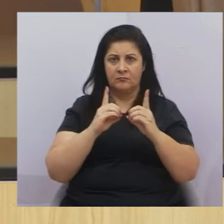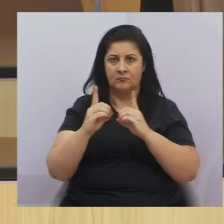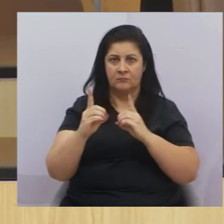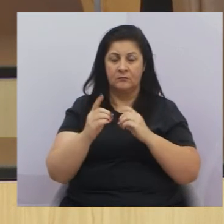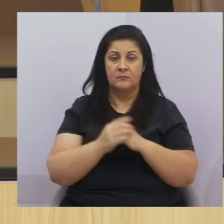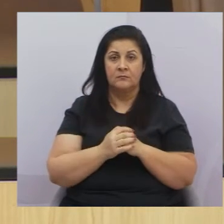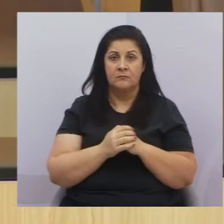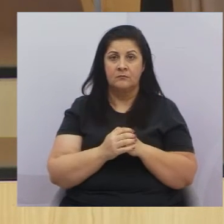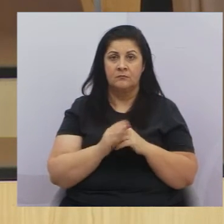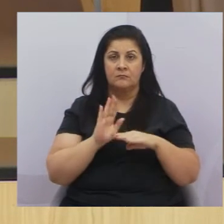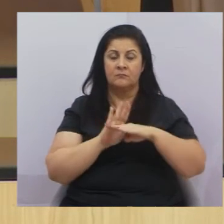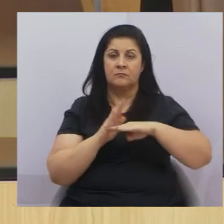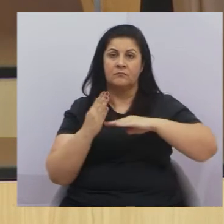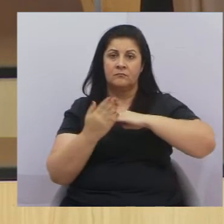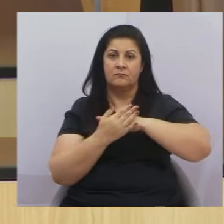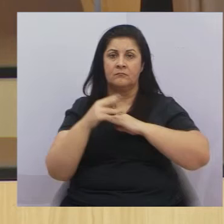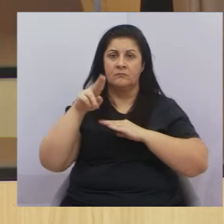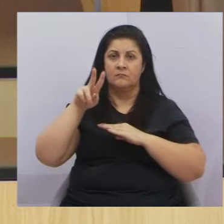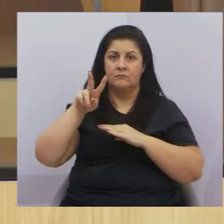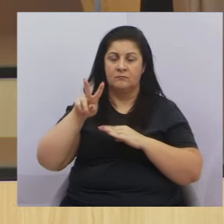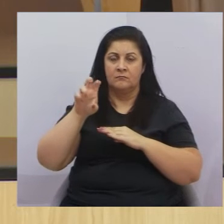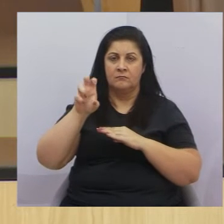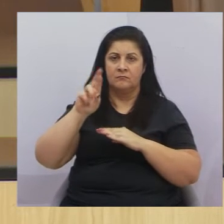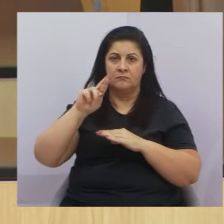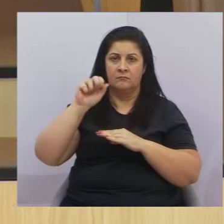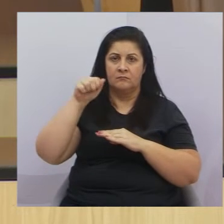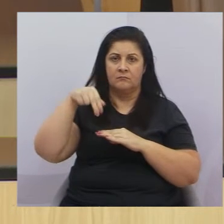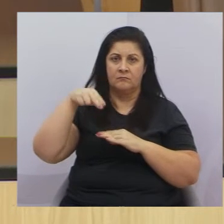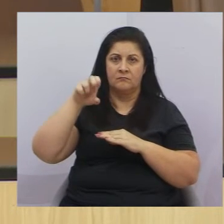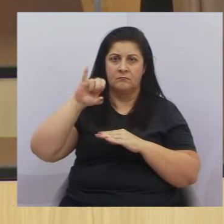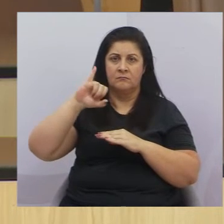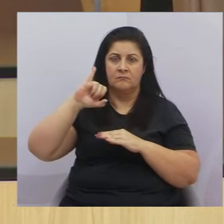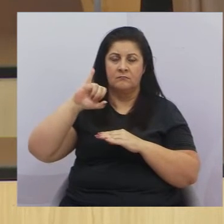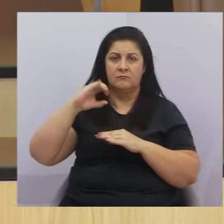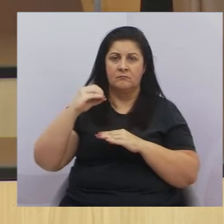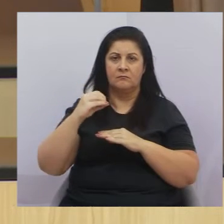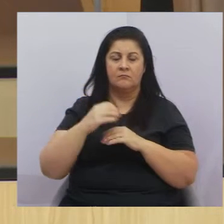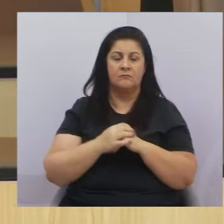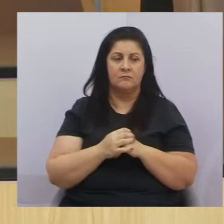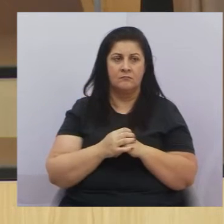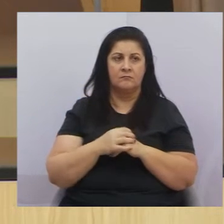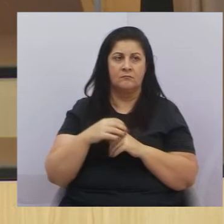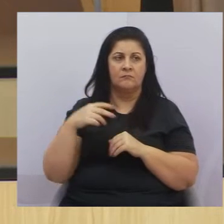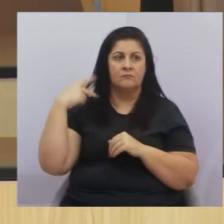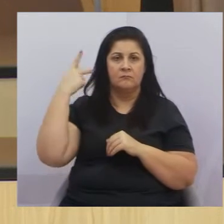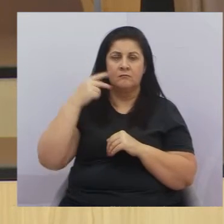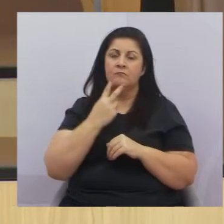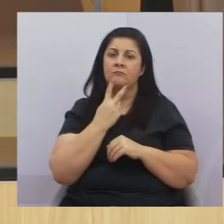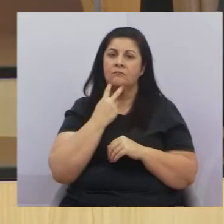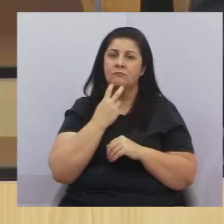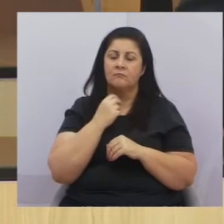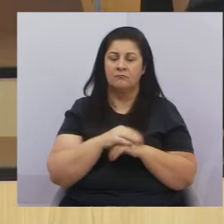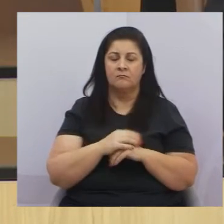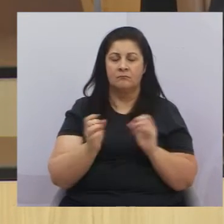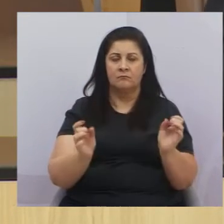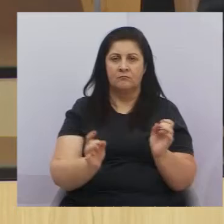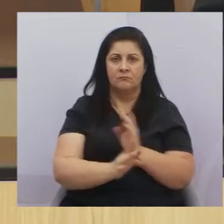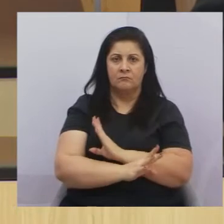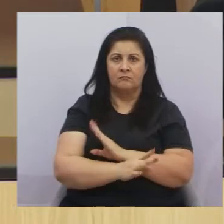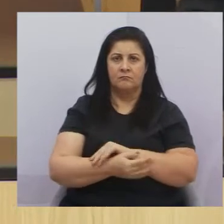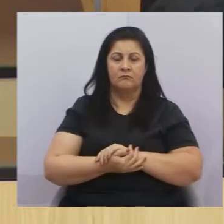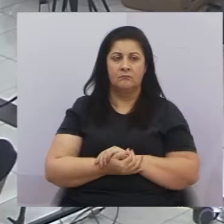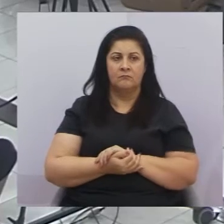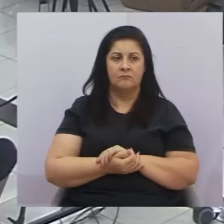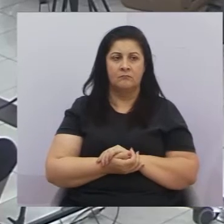no bairro Veranejal, região oeste de Jacareí. Autoria vereador Valmir do Meia Lua. Não temos mais requerimento,